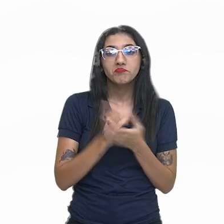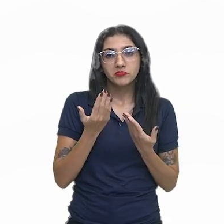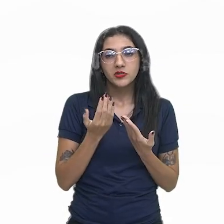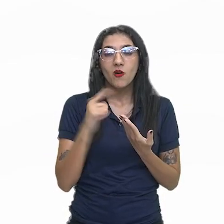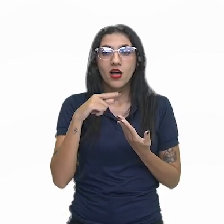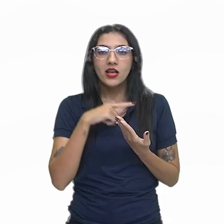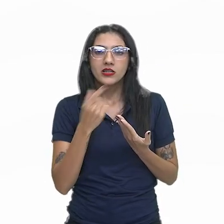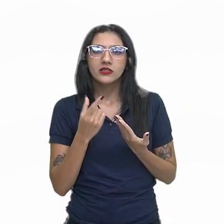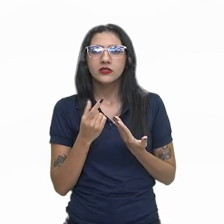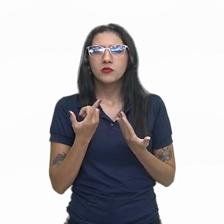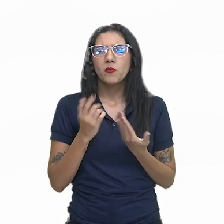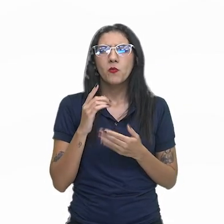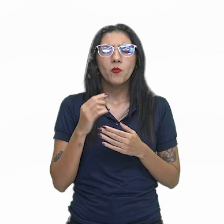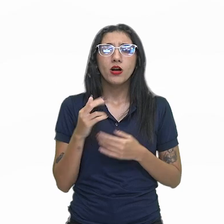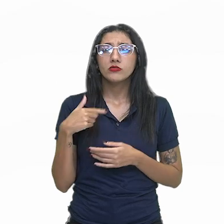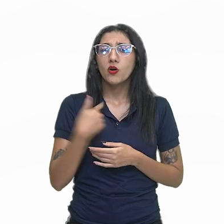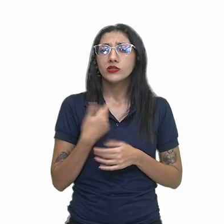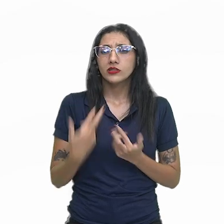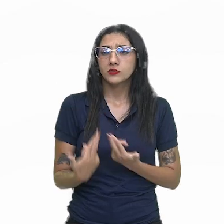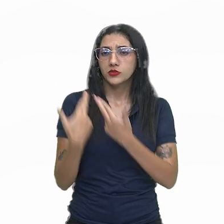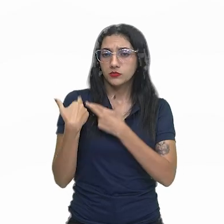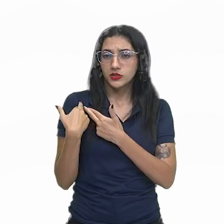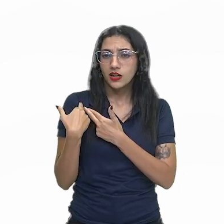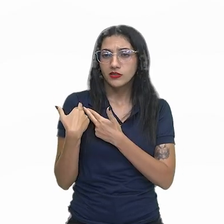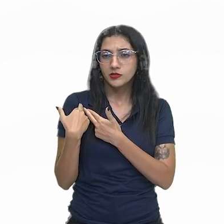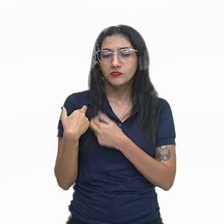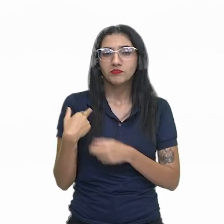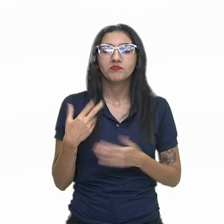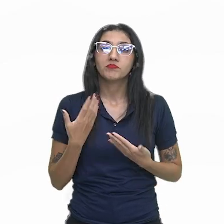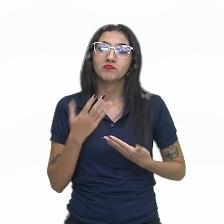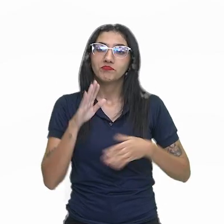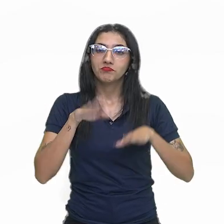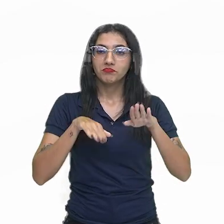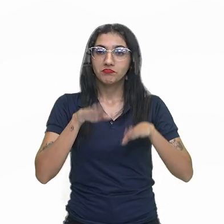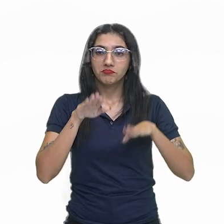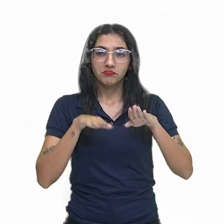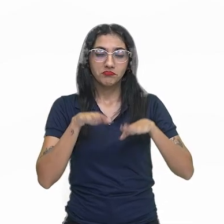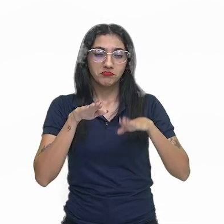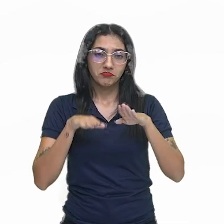essa posição que você ocupa, né? Então, você pode ocupar